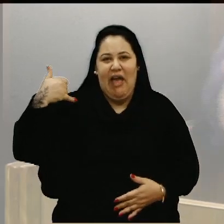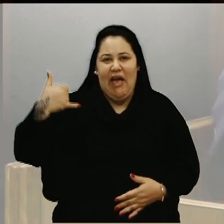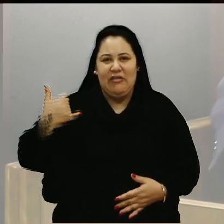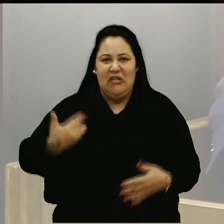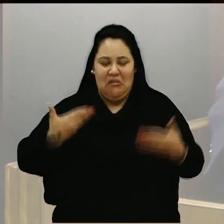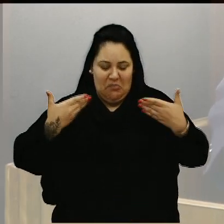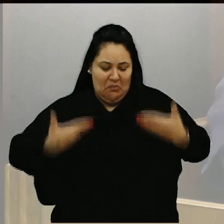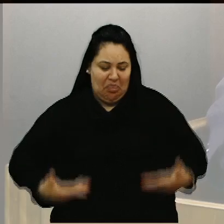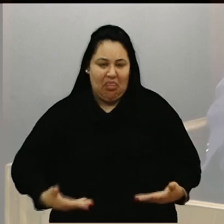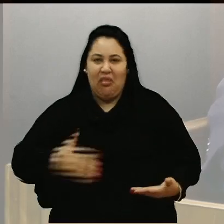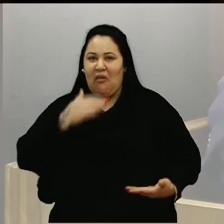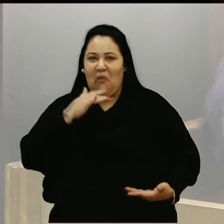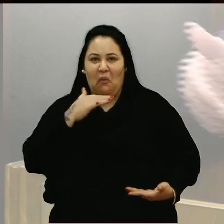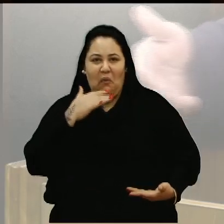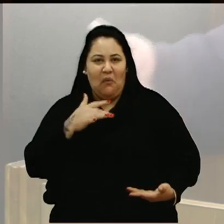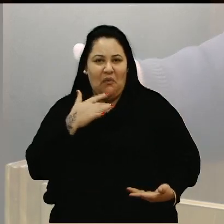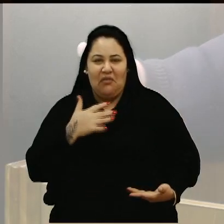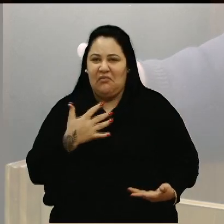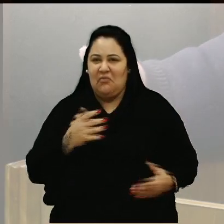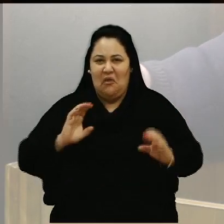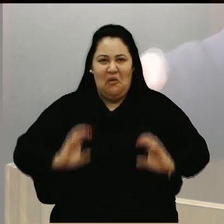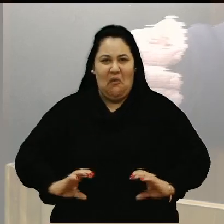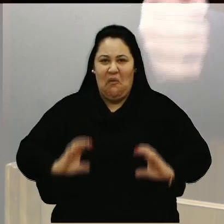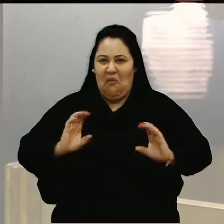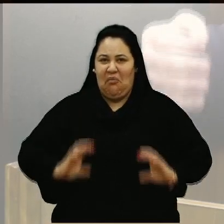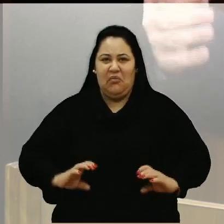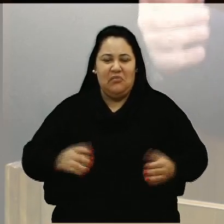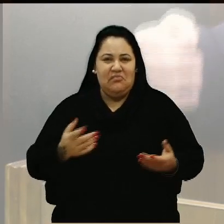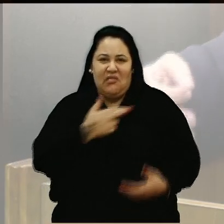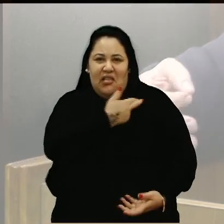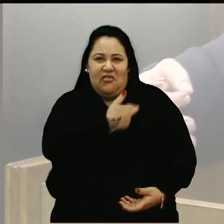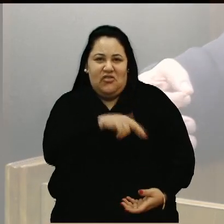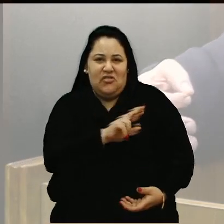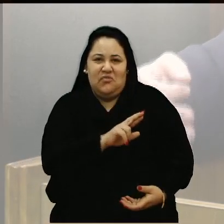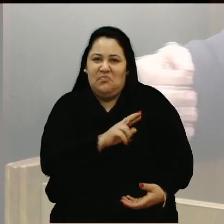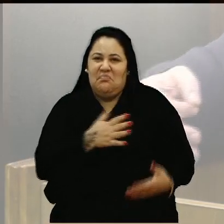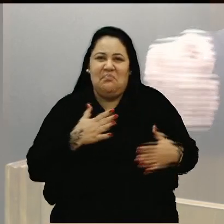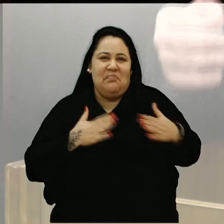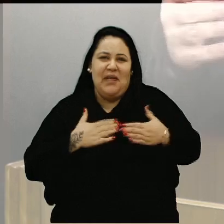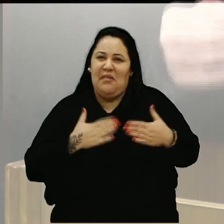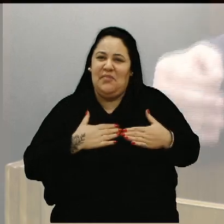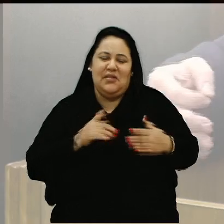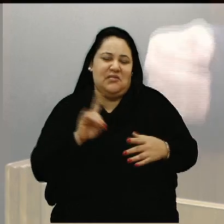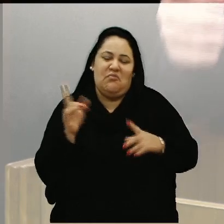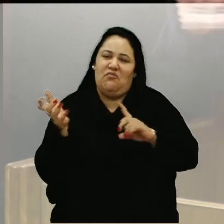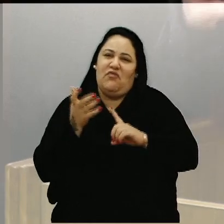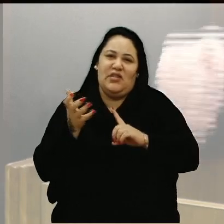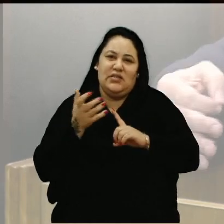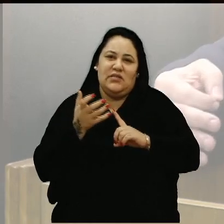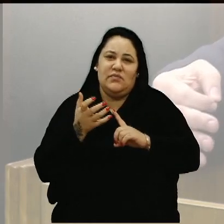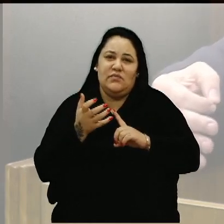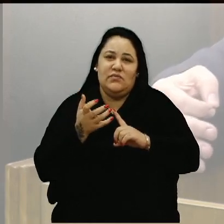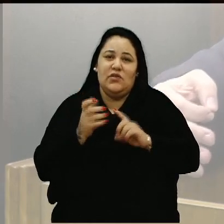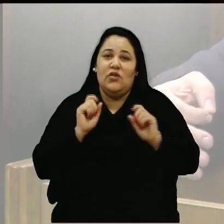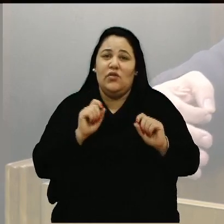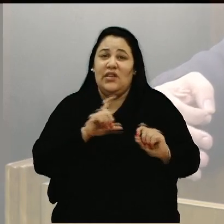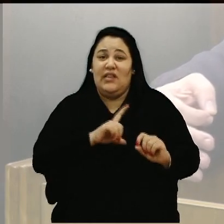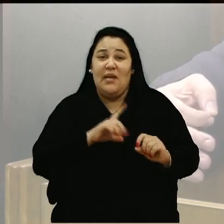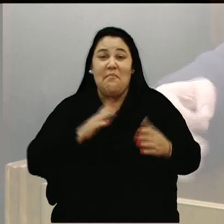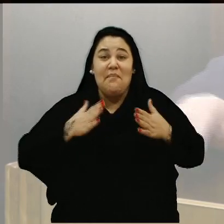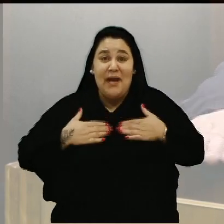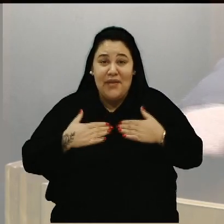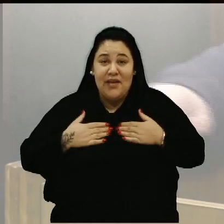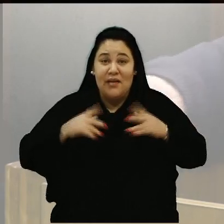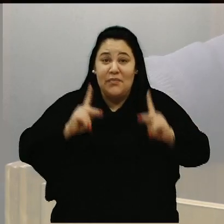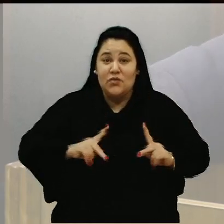condição de cor, a condição de religião, isso não existe. Existe pessoas mau caráter e de